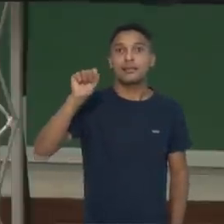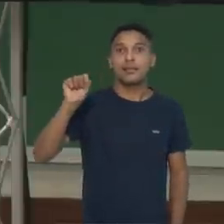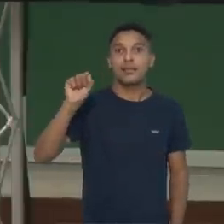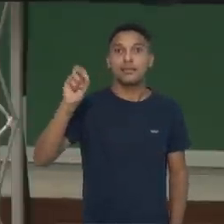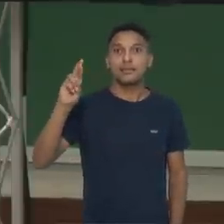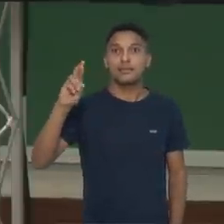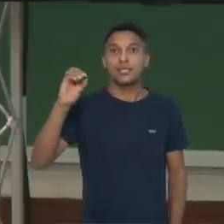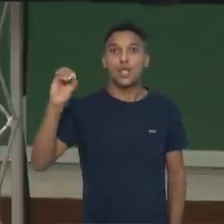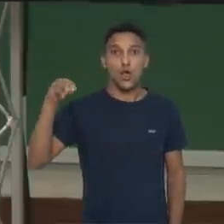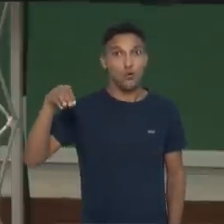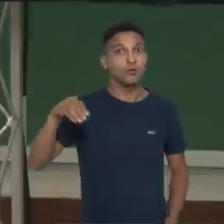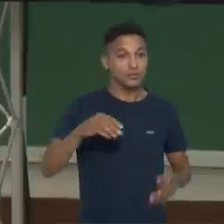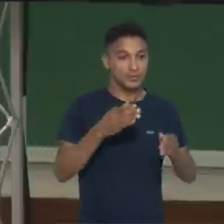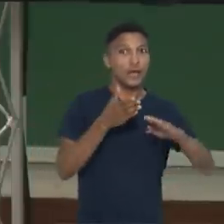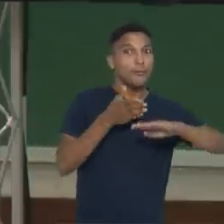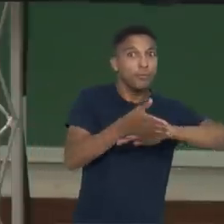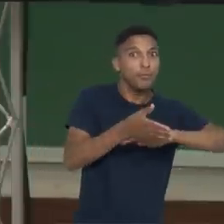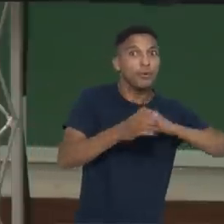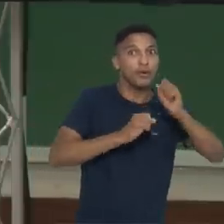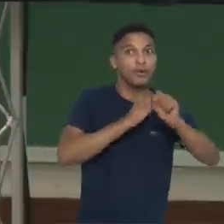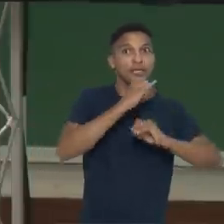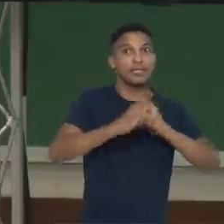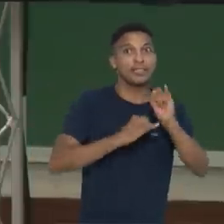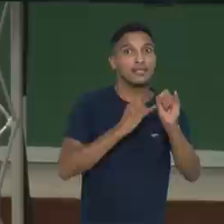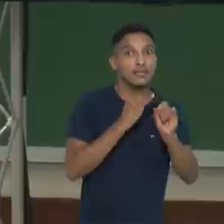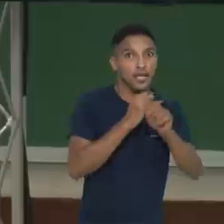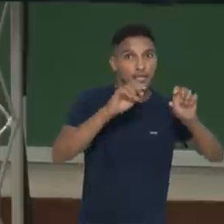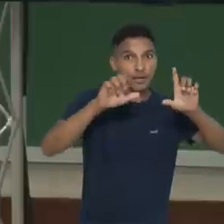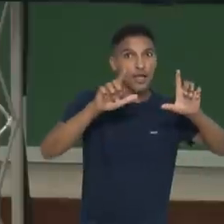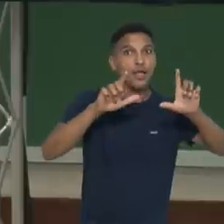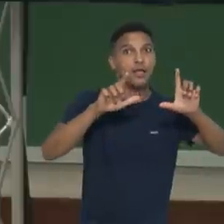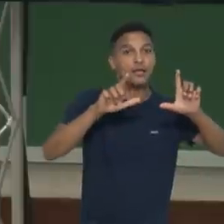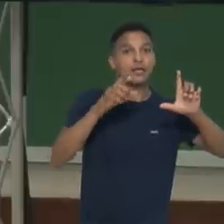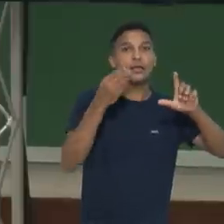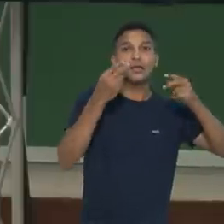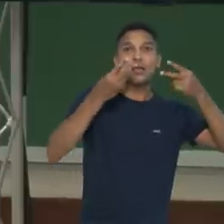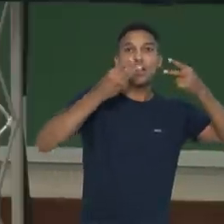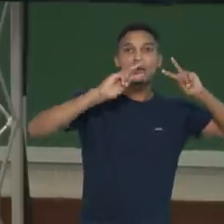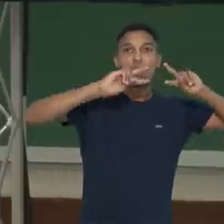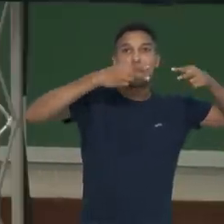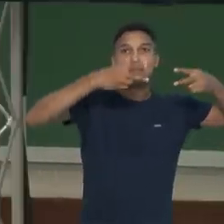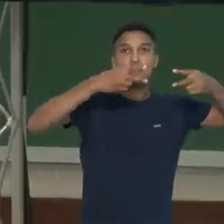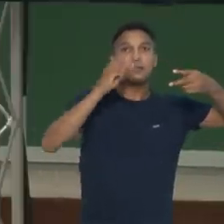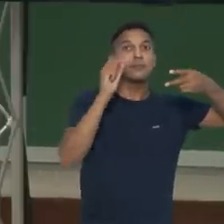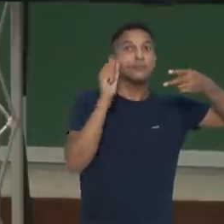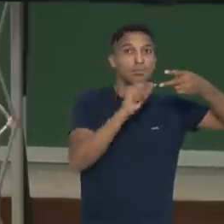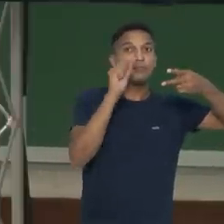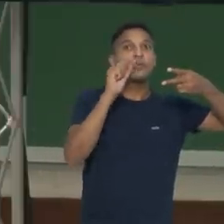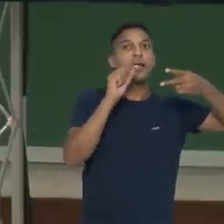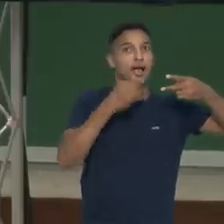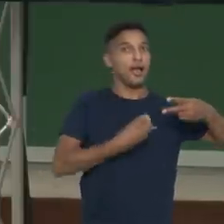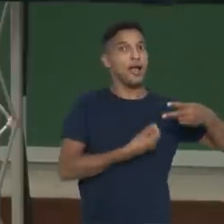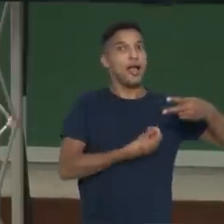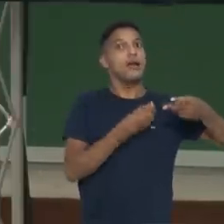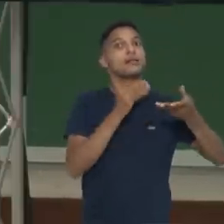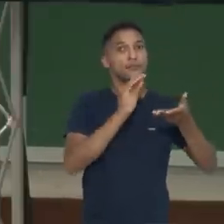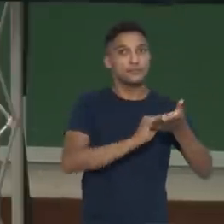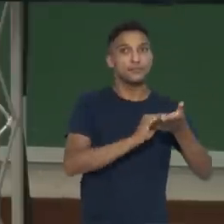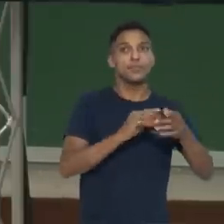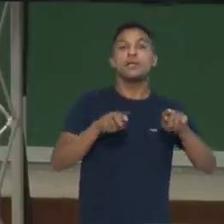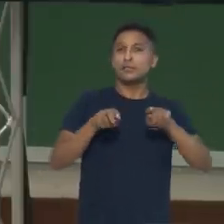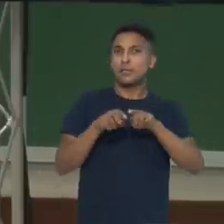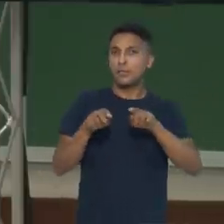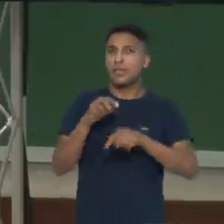sua presença. Ou, se você estiver assistindo pela televisão, não esqueça, né, dos combinados com a sua escola, as datas que